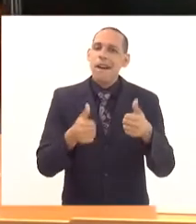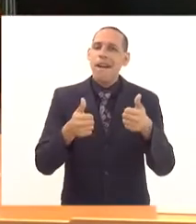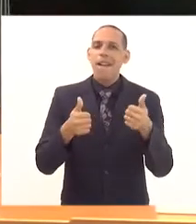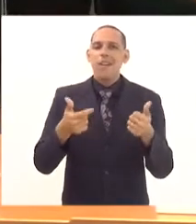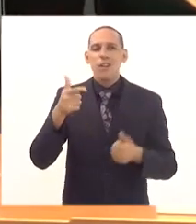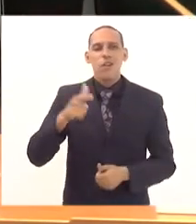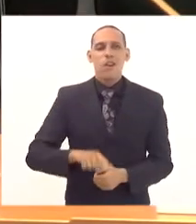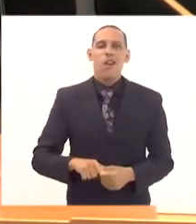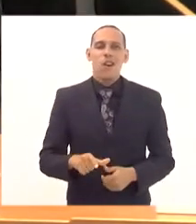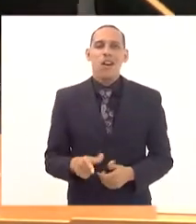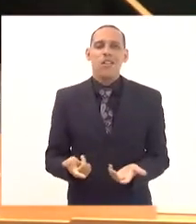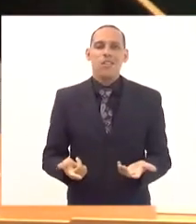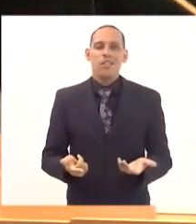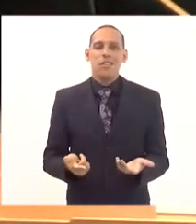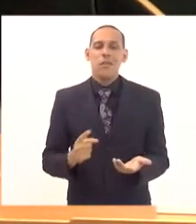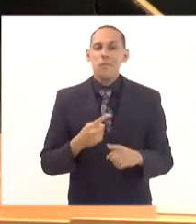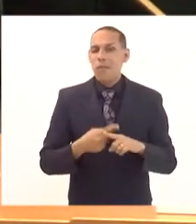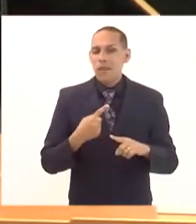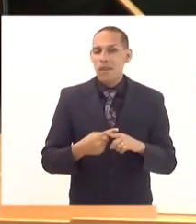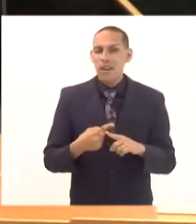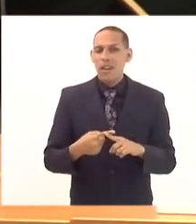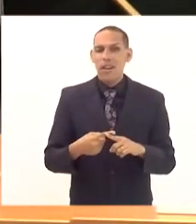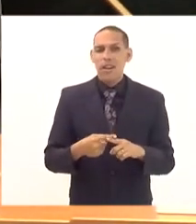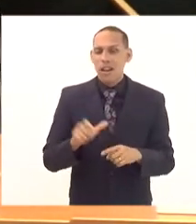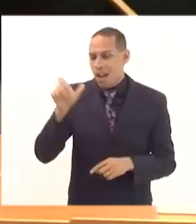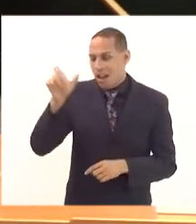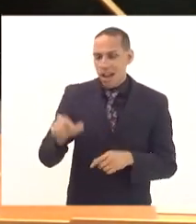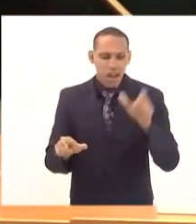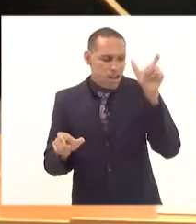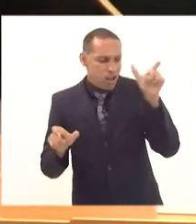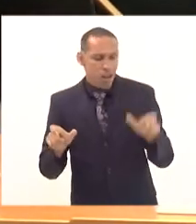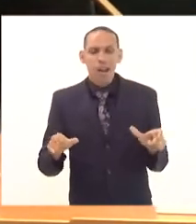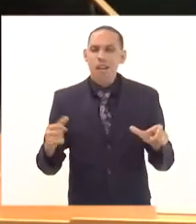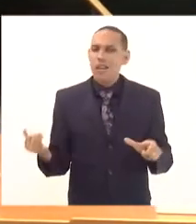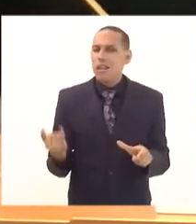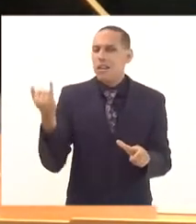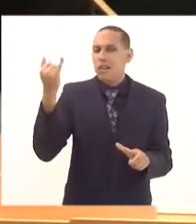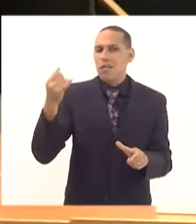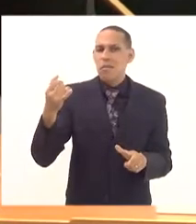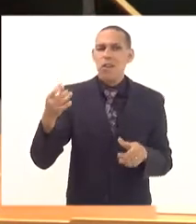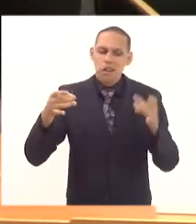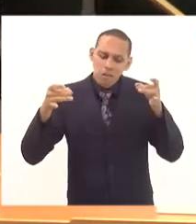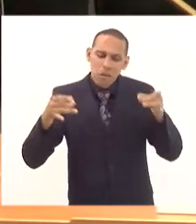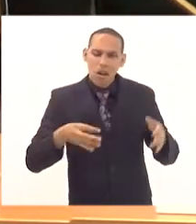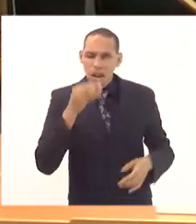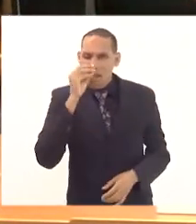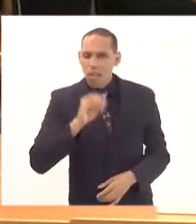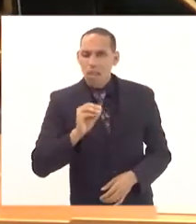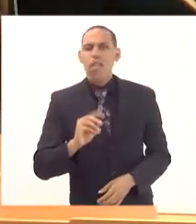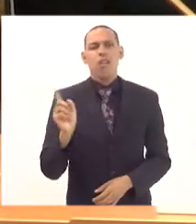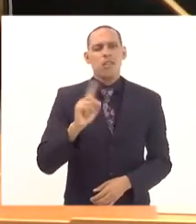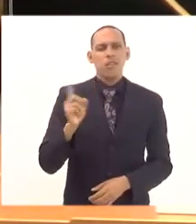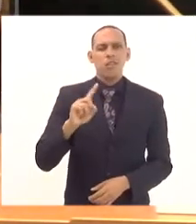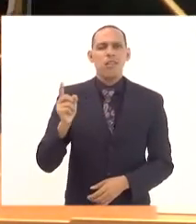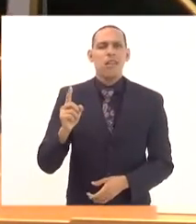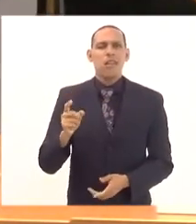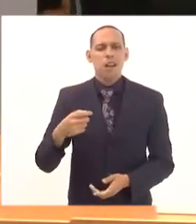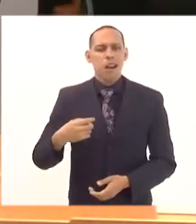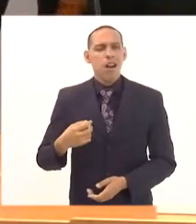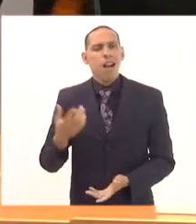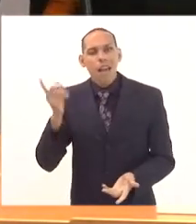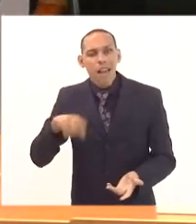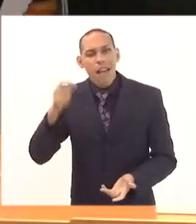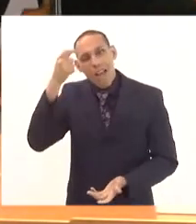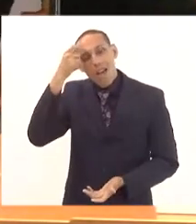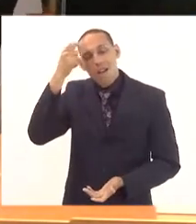nunca deixou né de ocupar pela grandiosidade do seu legado da memória afetiva do